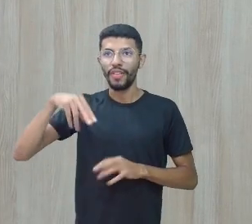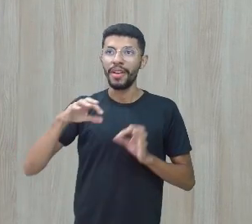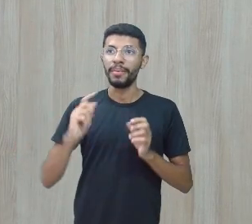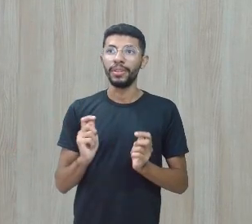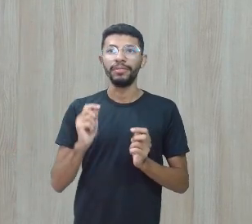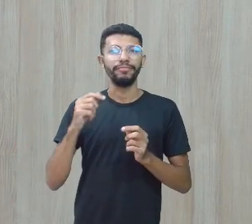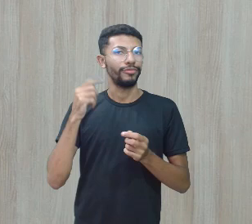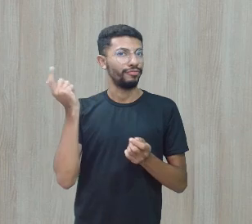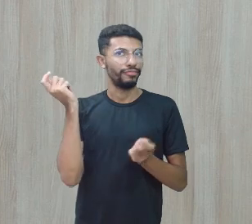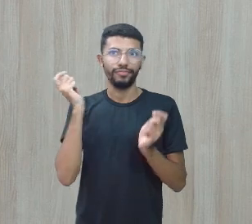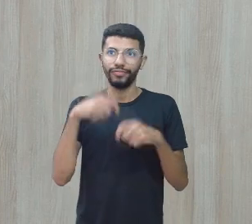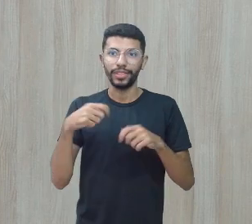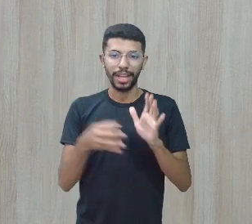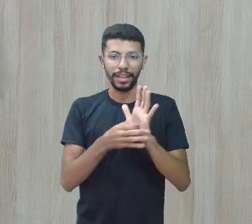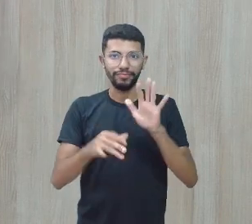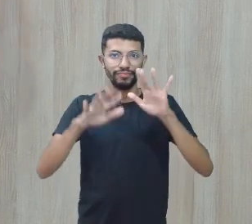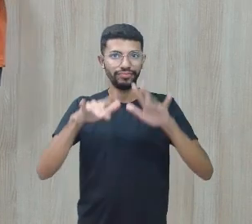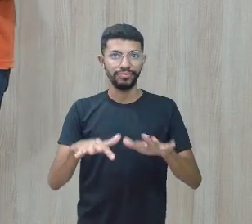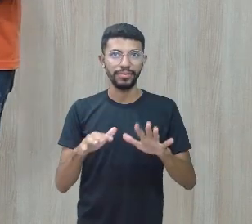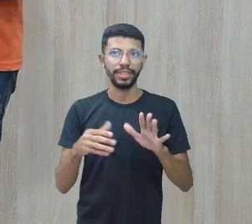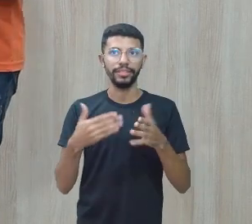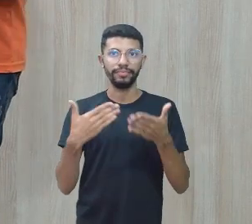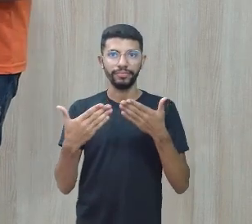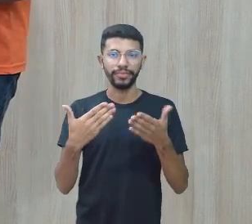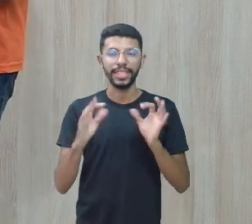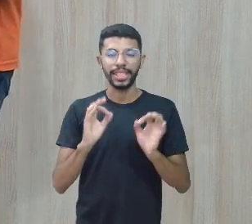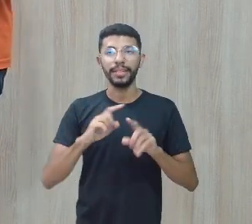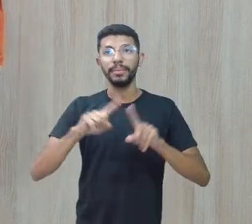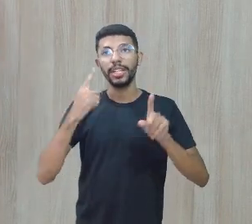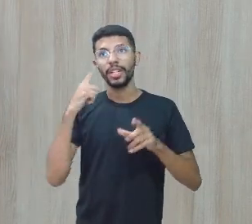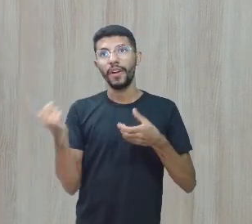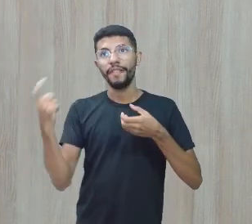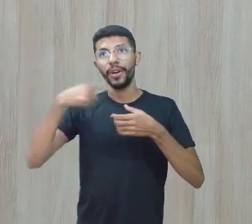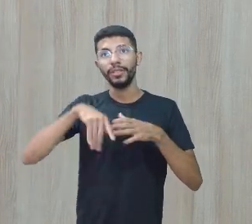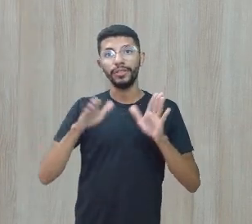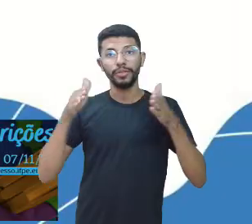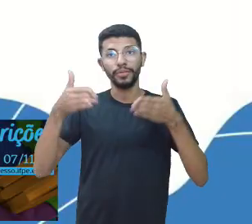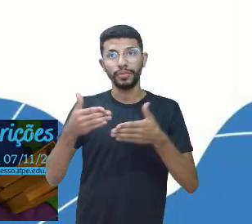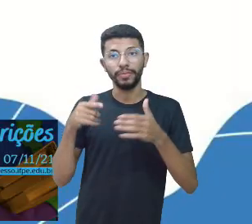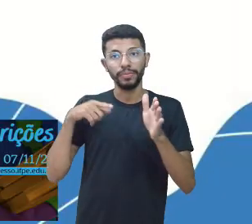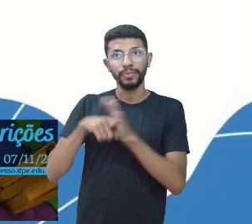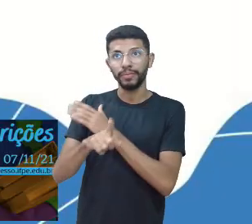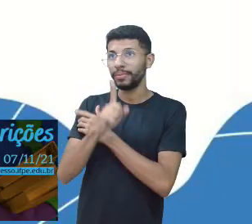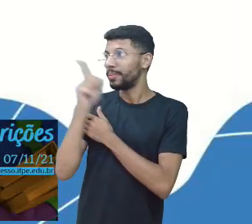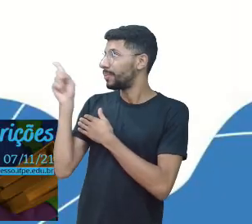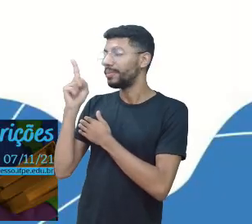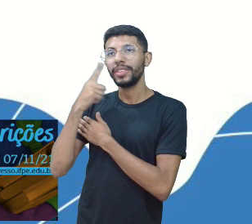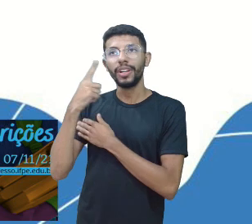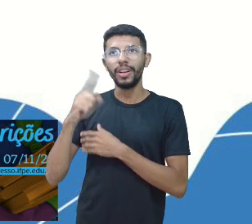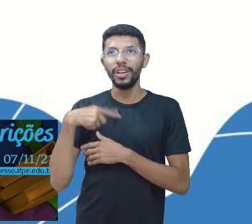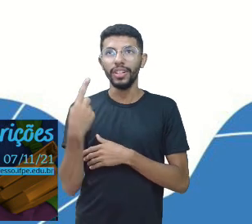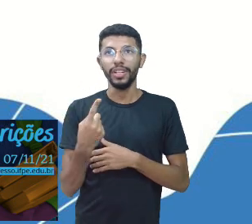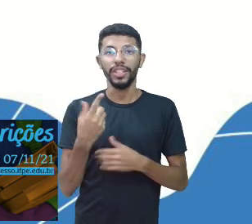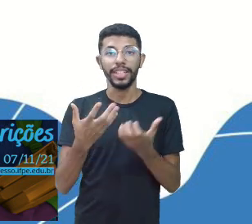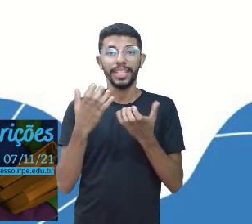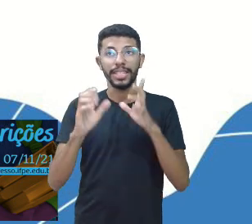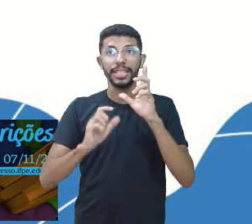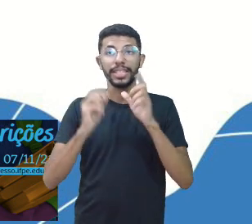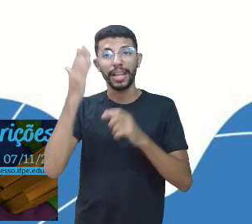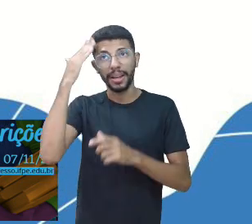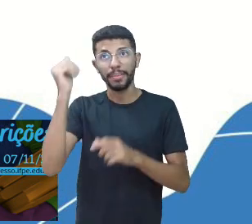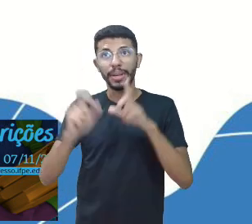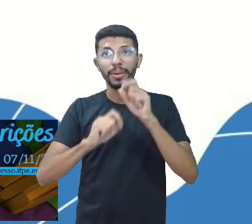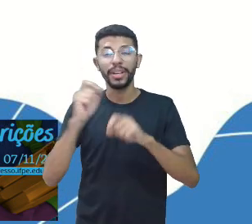pelo chat. Voltando para a nossa questão, a gente quer saber qual é a fração geratriz de